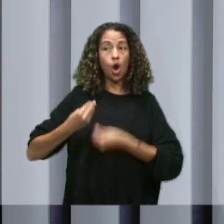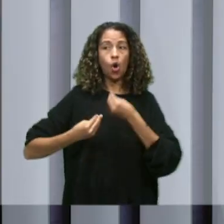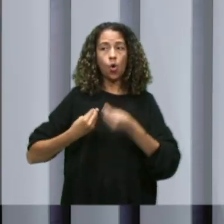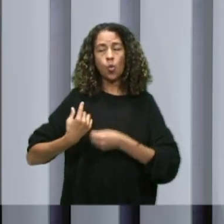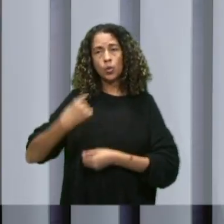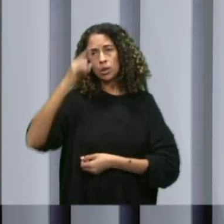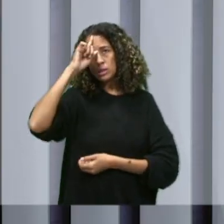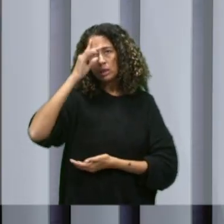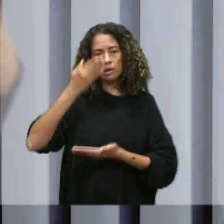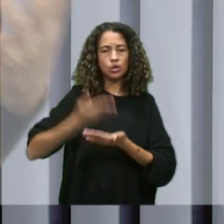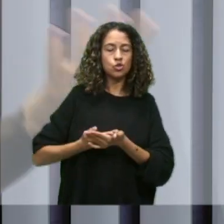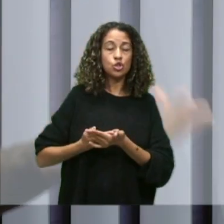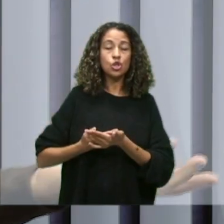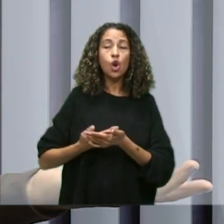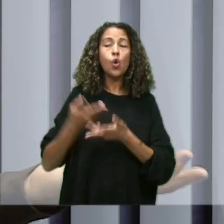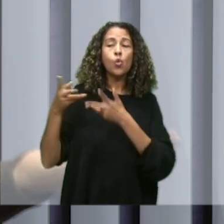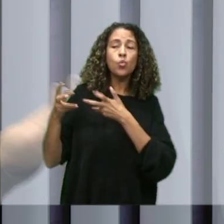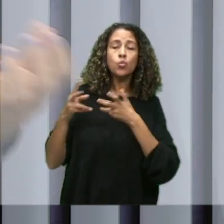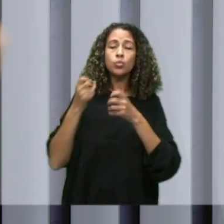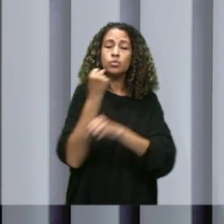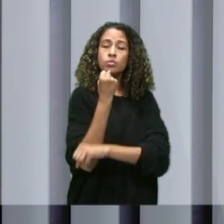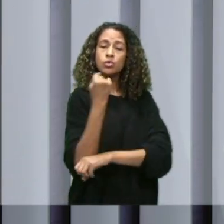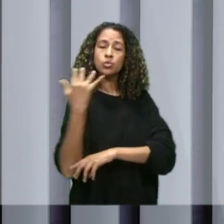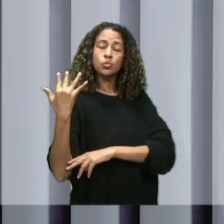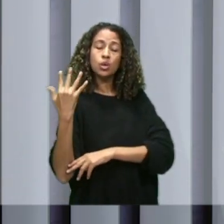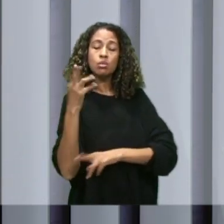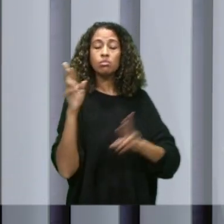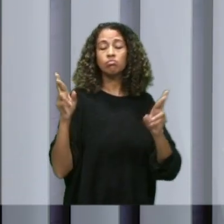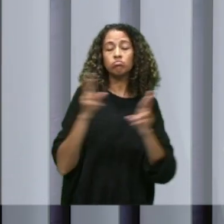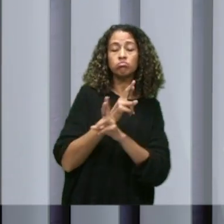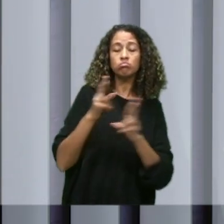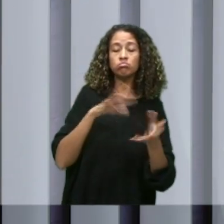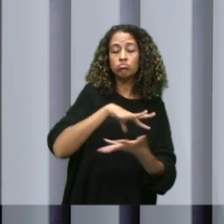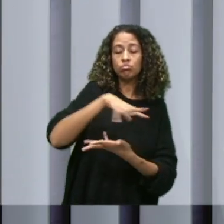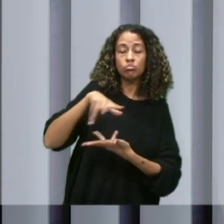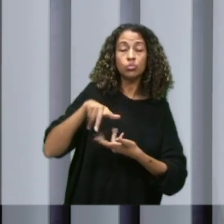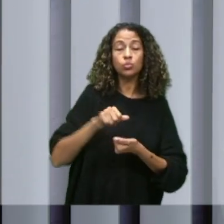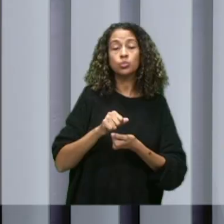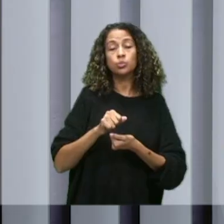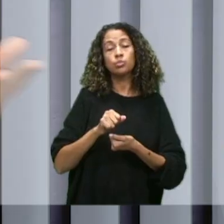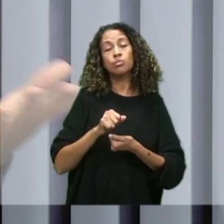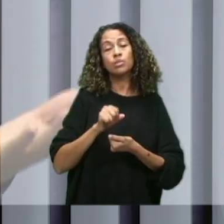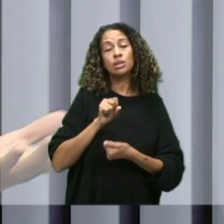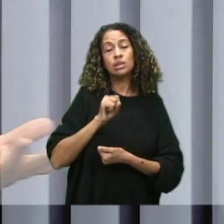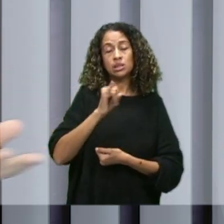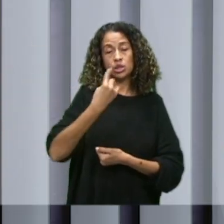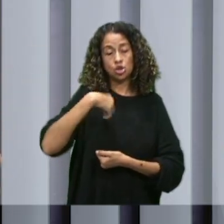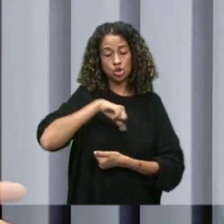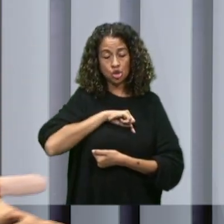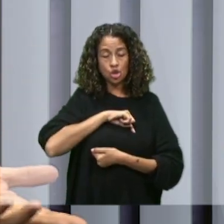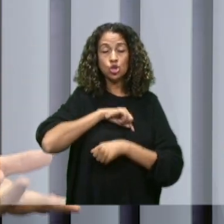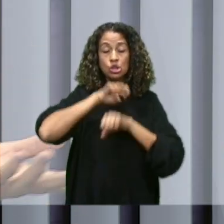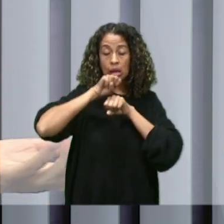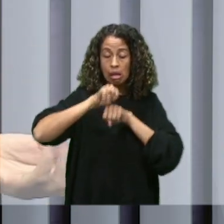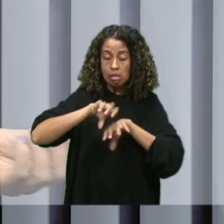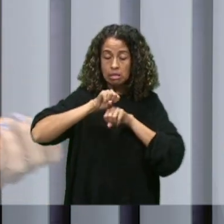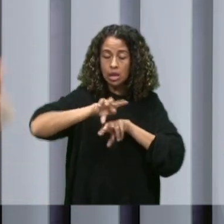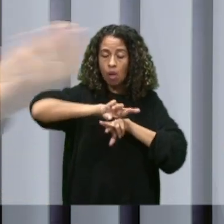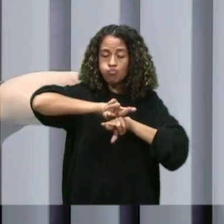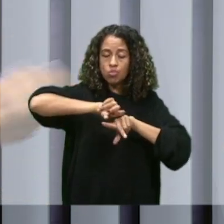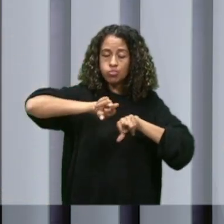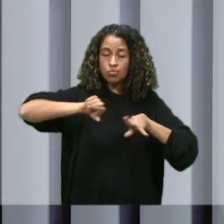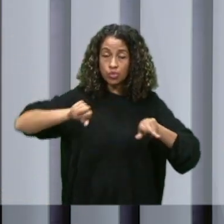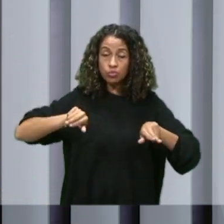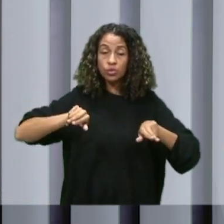como enxergam a natureza, como se relacionam com o mundo. E quanto mais a gente diverso é esse nosso conhecimento,